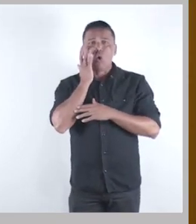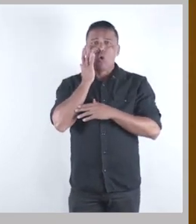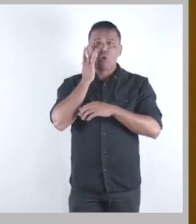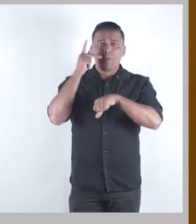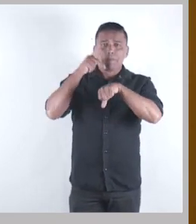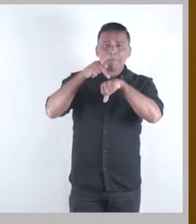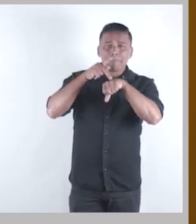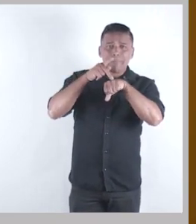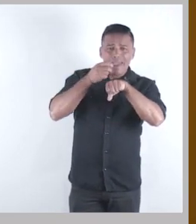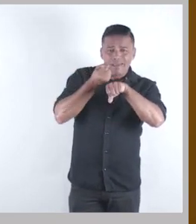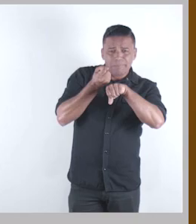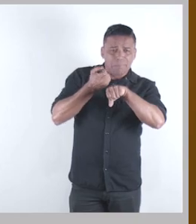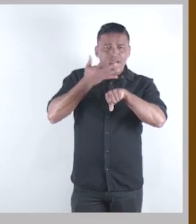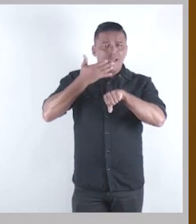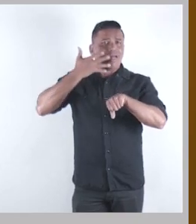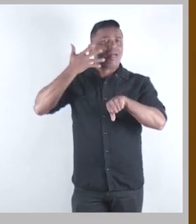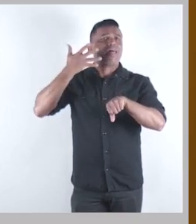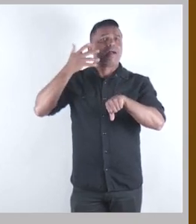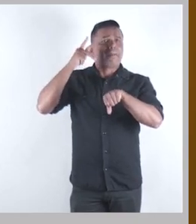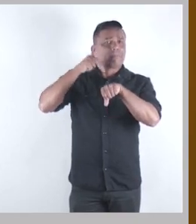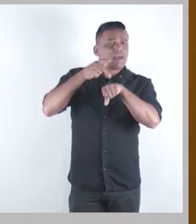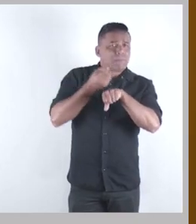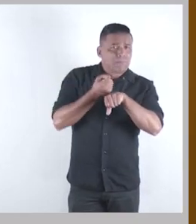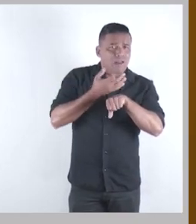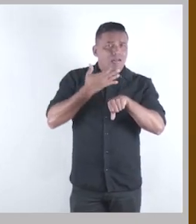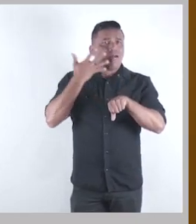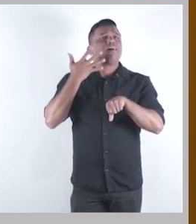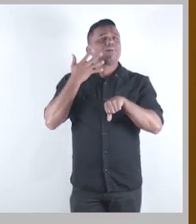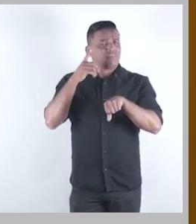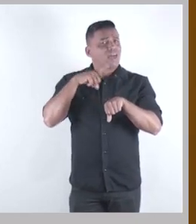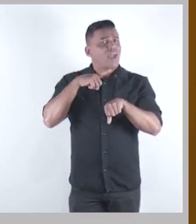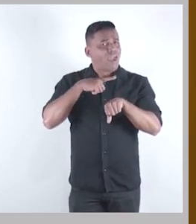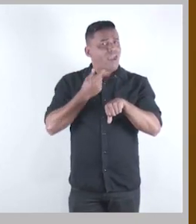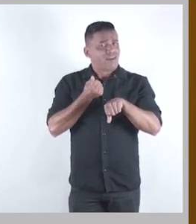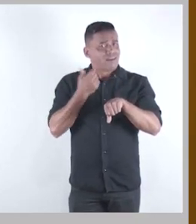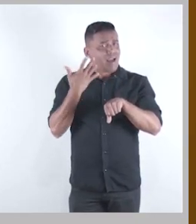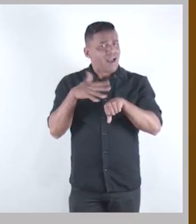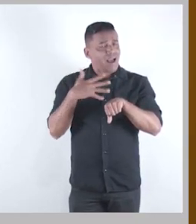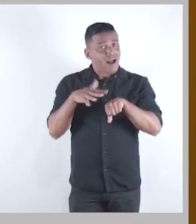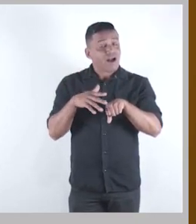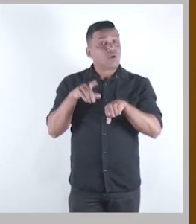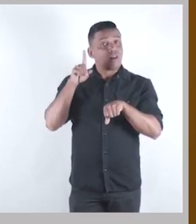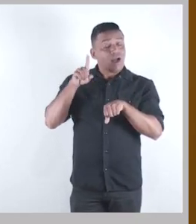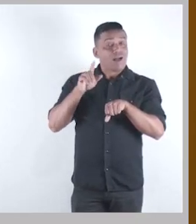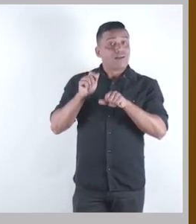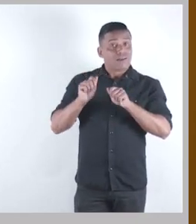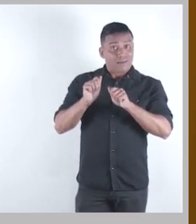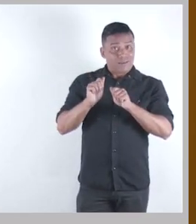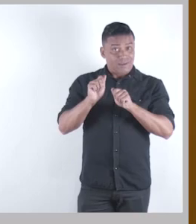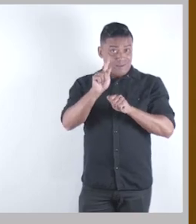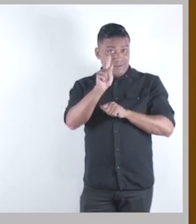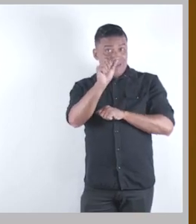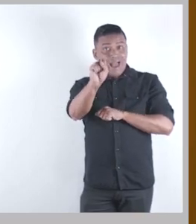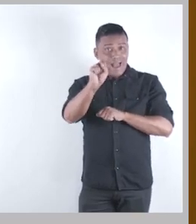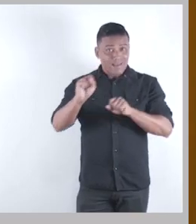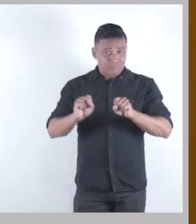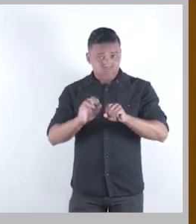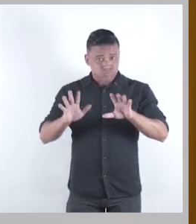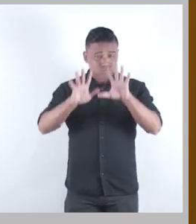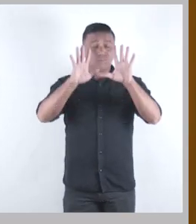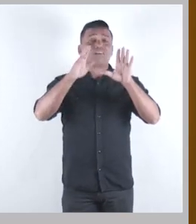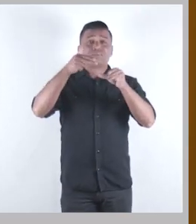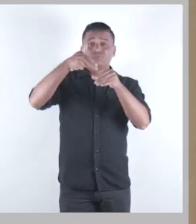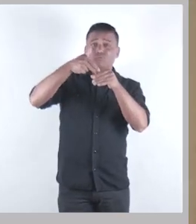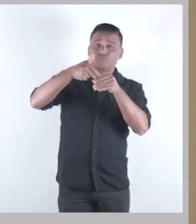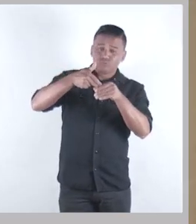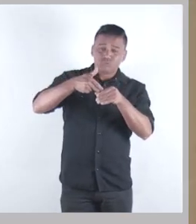semi-preciosas, Moçambique tem tantalite, Moçambique tem gás, Moçambique tem petróleo, Moçambique tem madeira